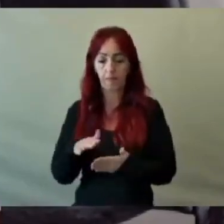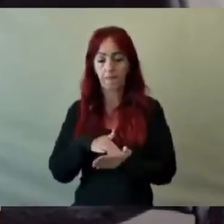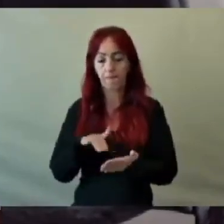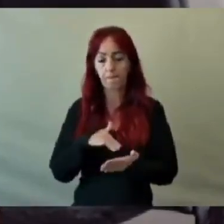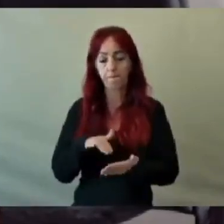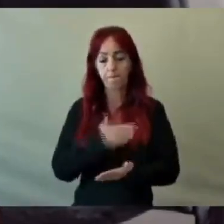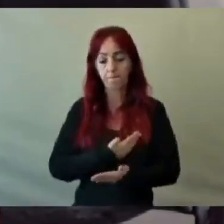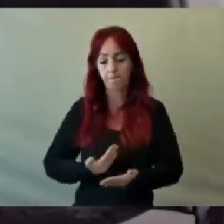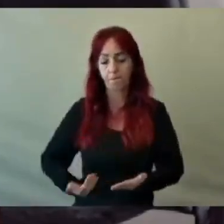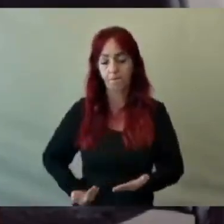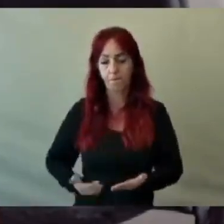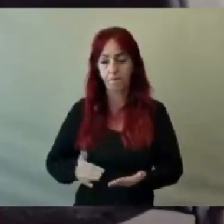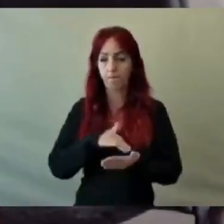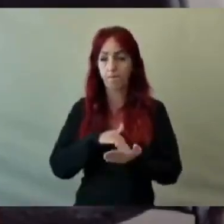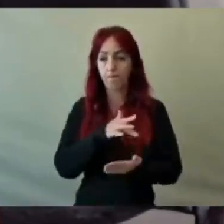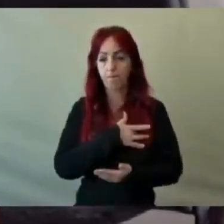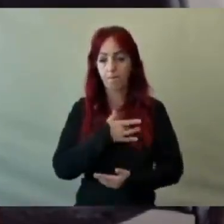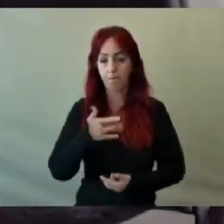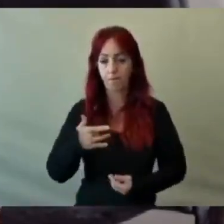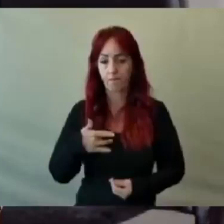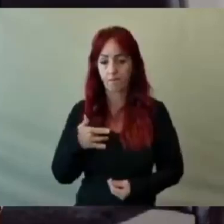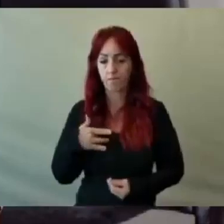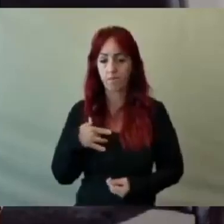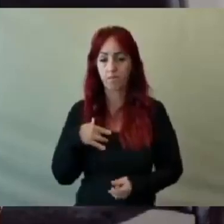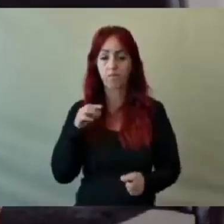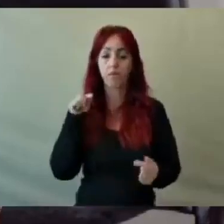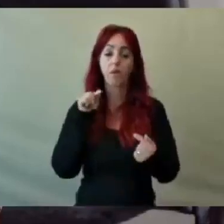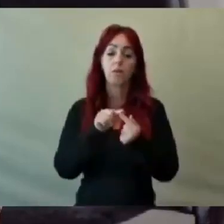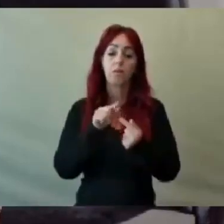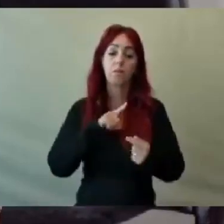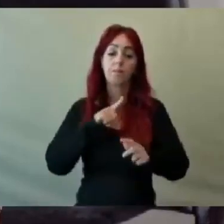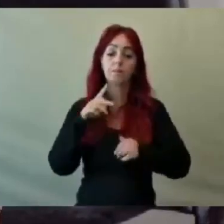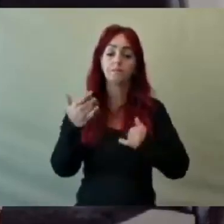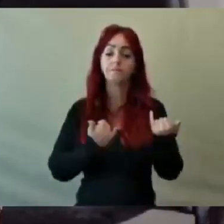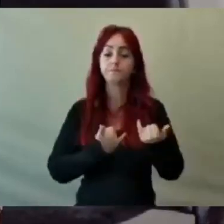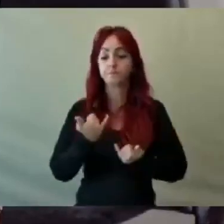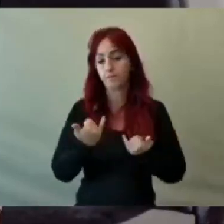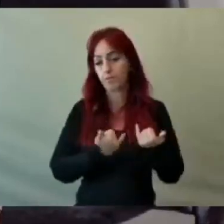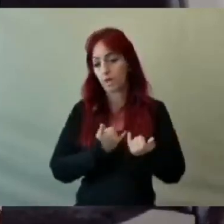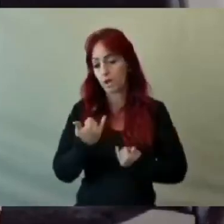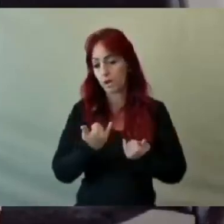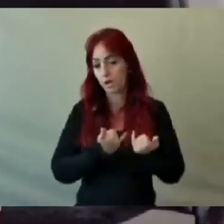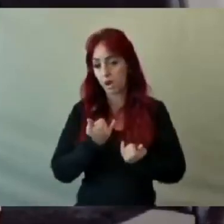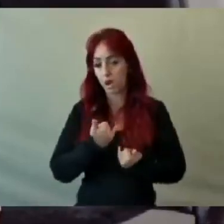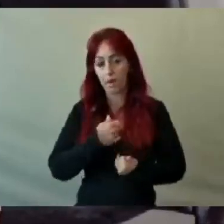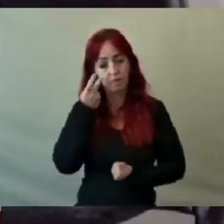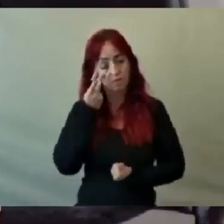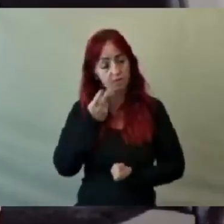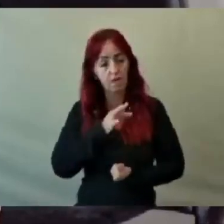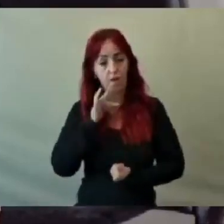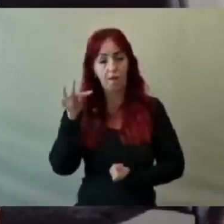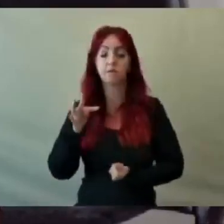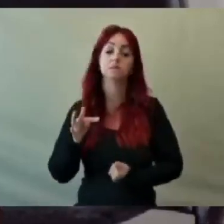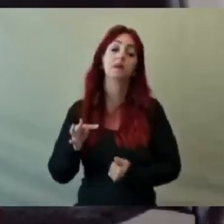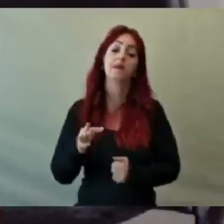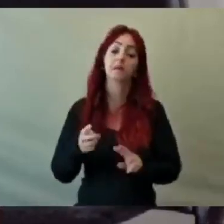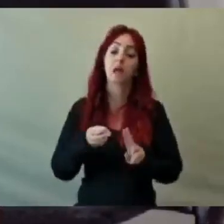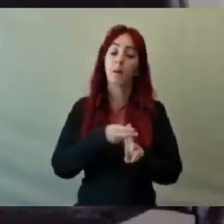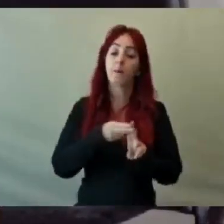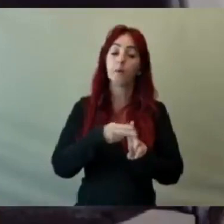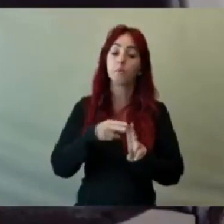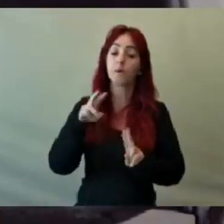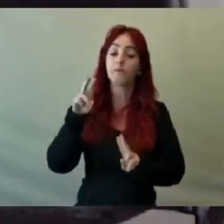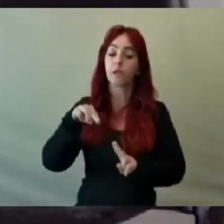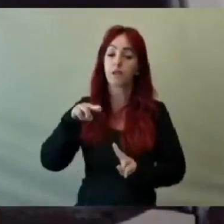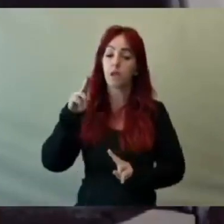Municipal de Saúde. Finalidade, obter informações a respeito da visita técnica da UPA Venda Nova, realizada no dia 13 de maio de